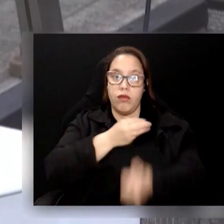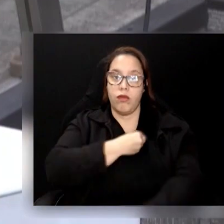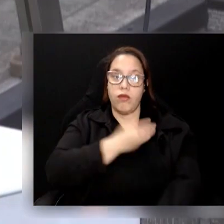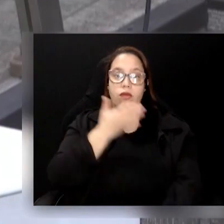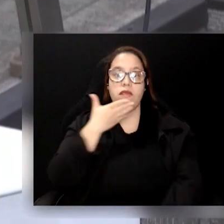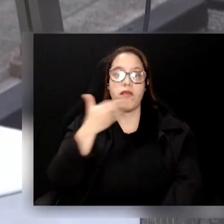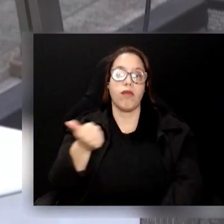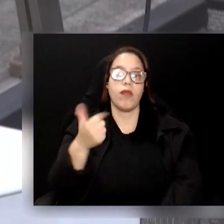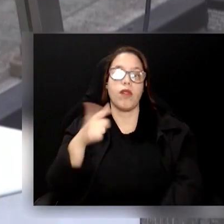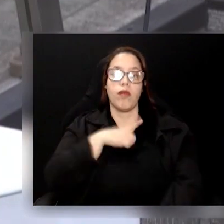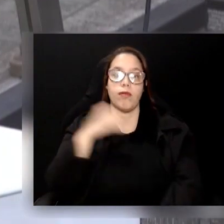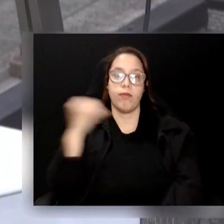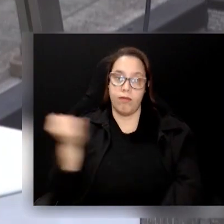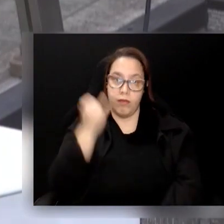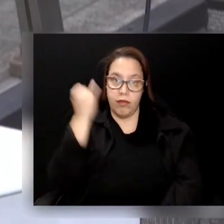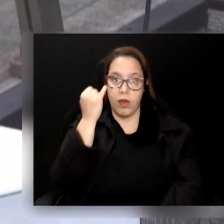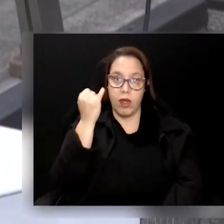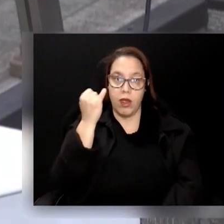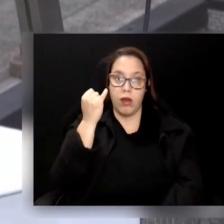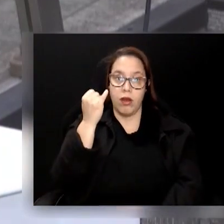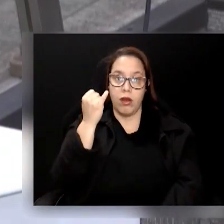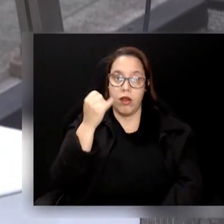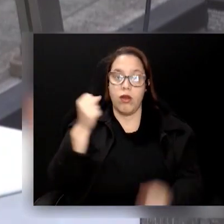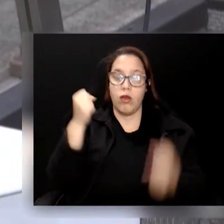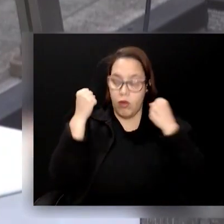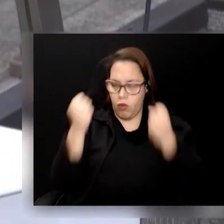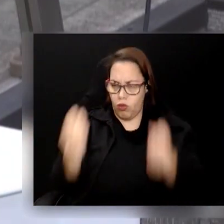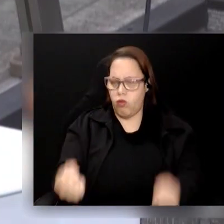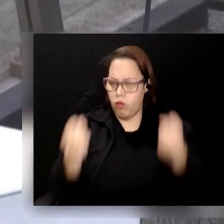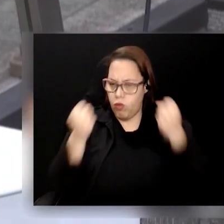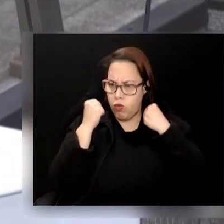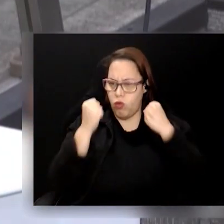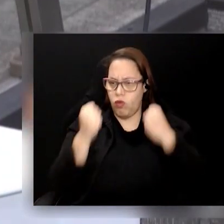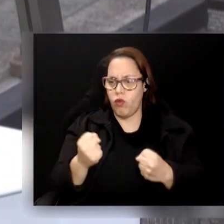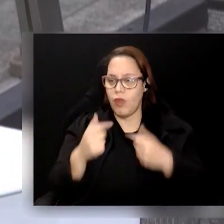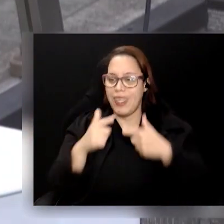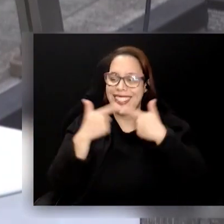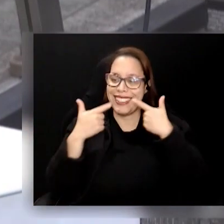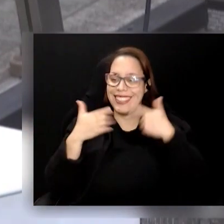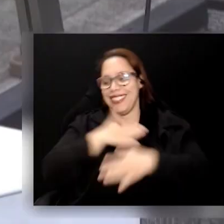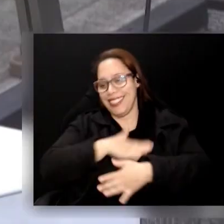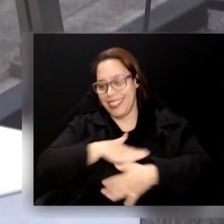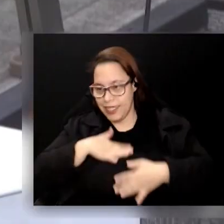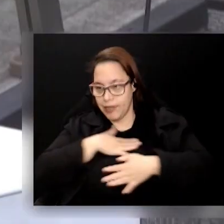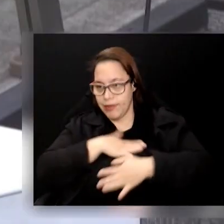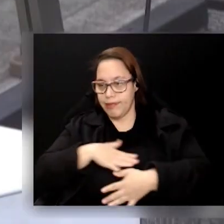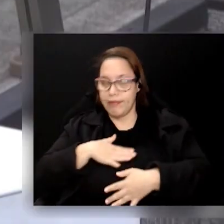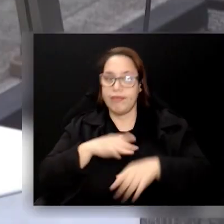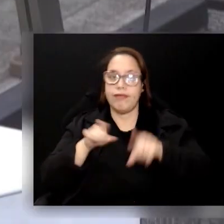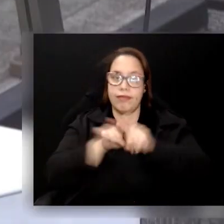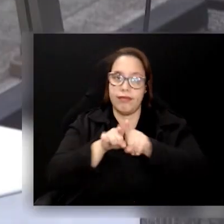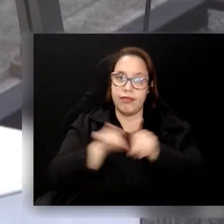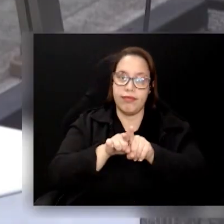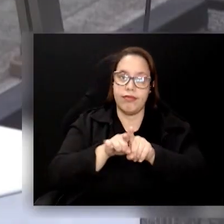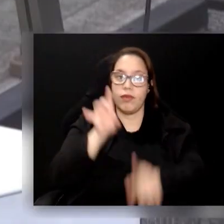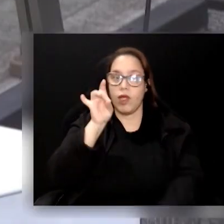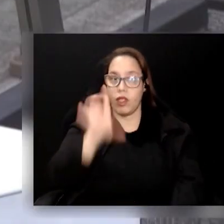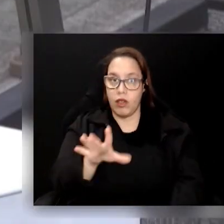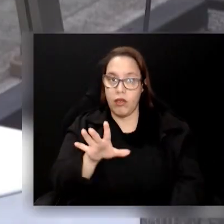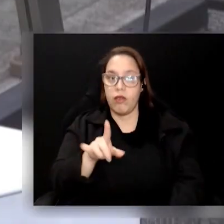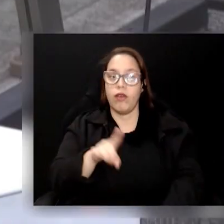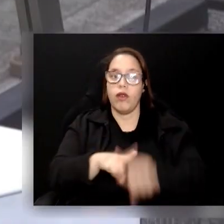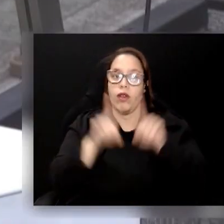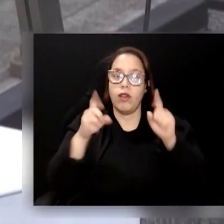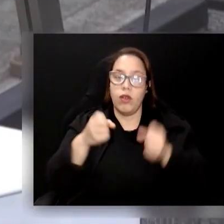importância do exercício físico, de rir, de fazer o que gosta, que eu também, não só essas coisas, mas também o estado